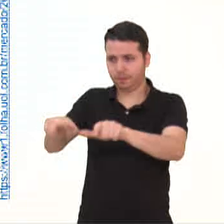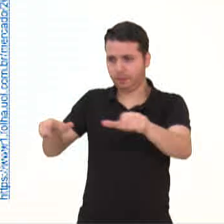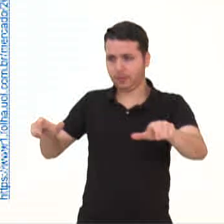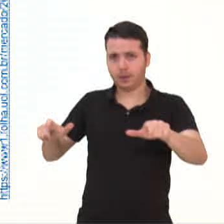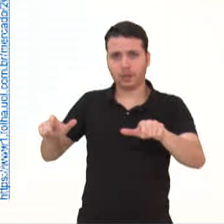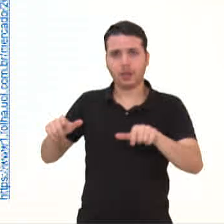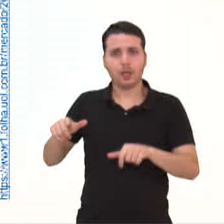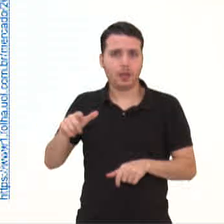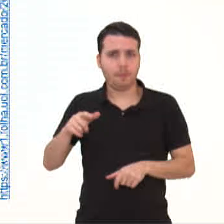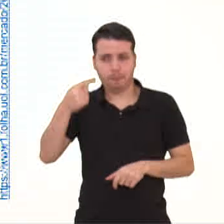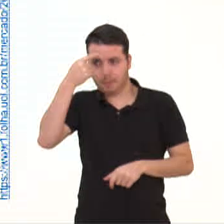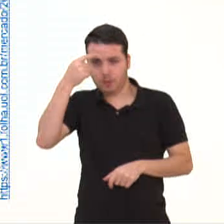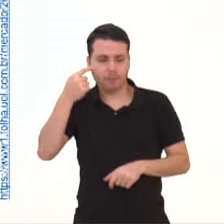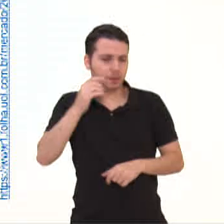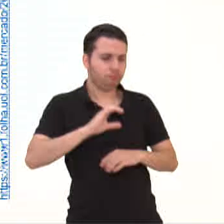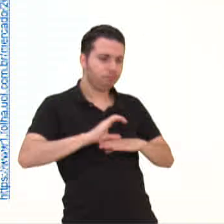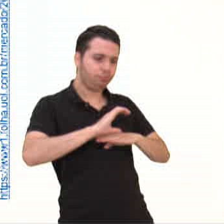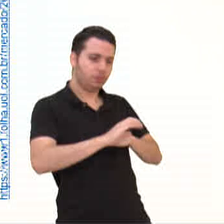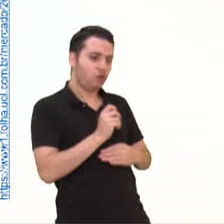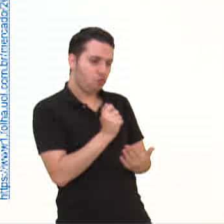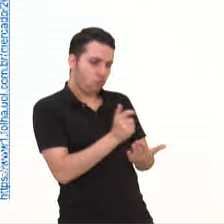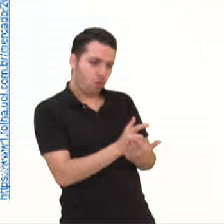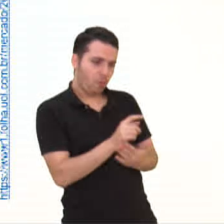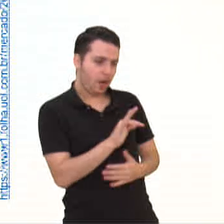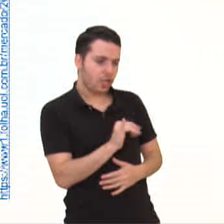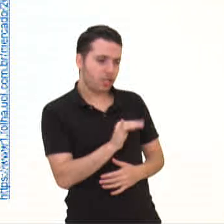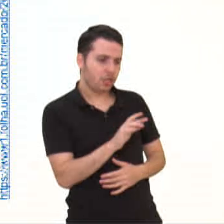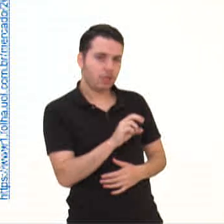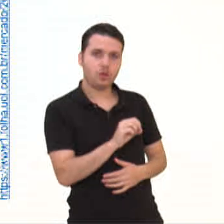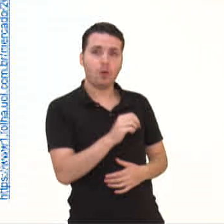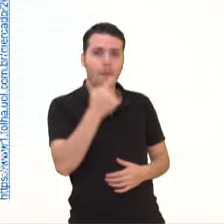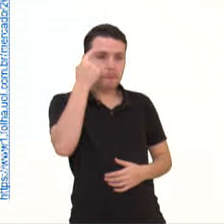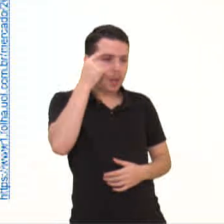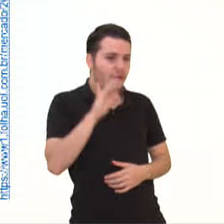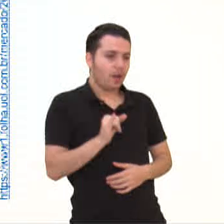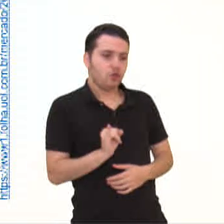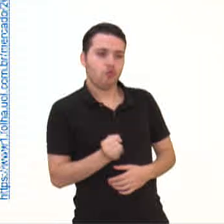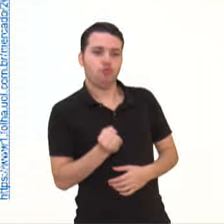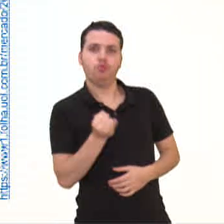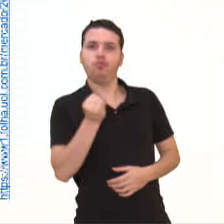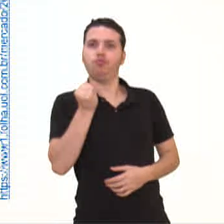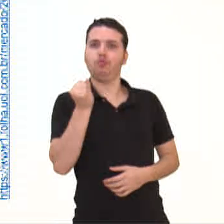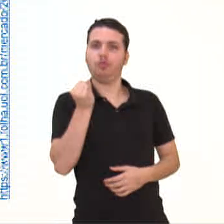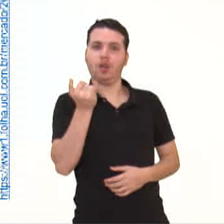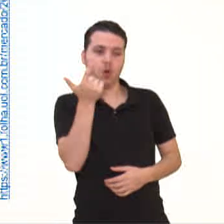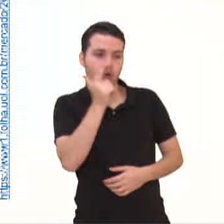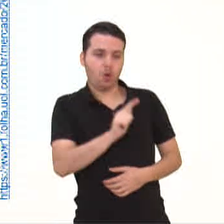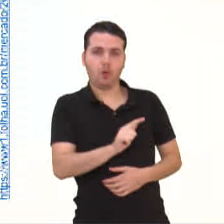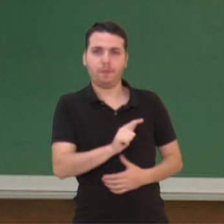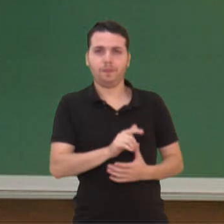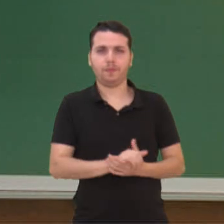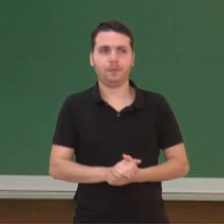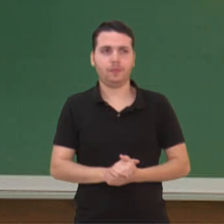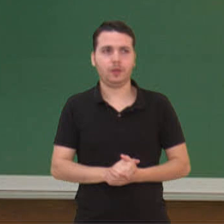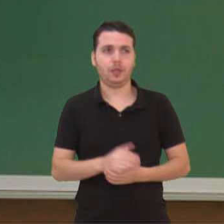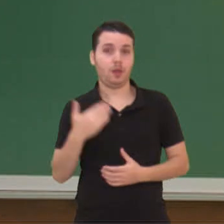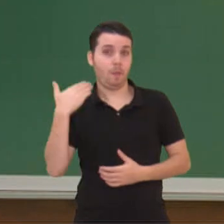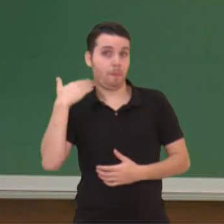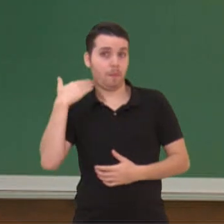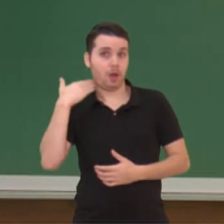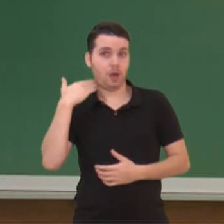tinham a ideia de que eles iam ganhar bastante com os juros desses investimentos, né, que seriam títulos. Então, o